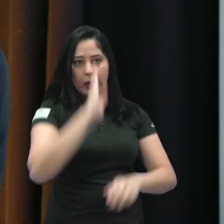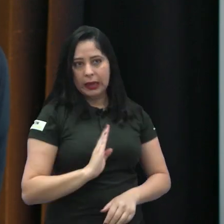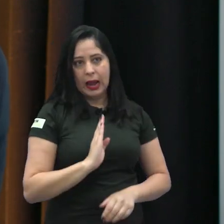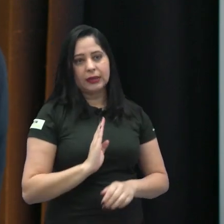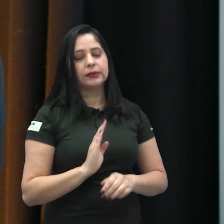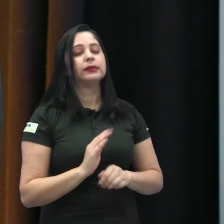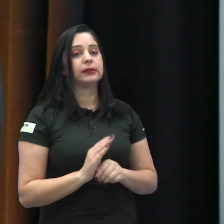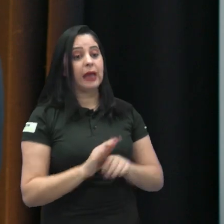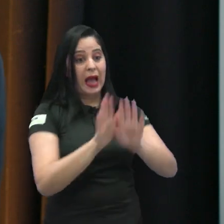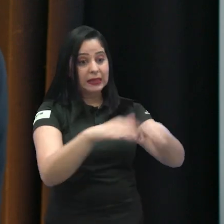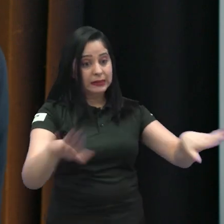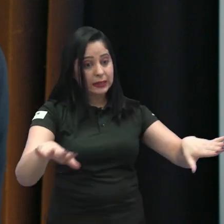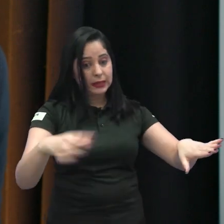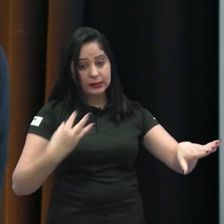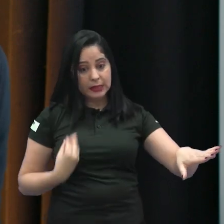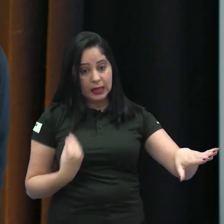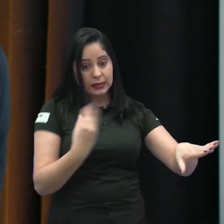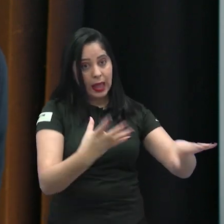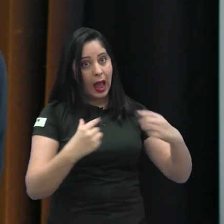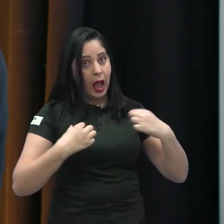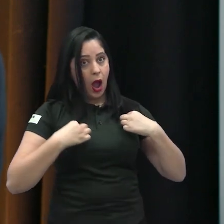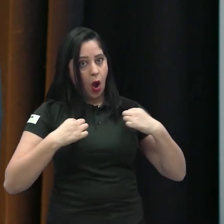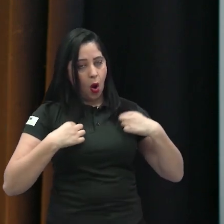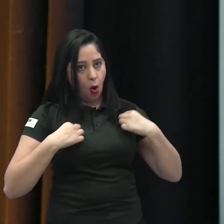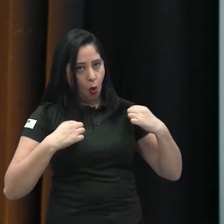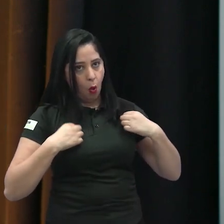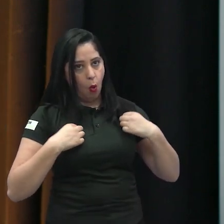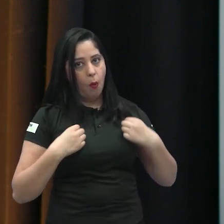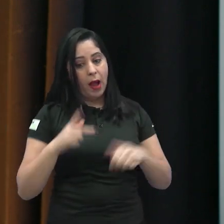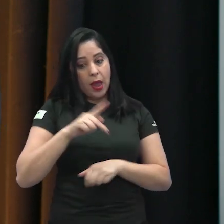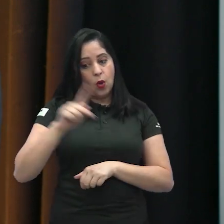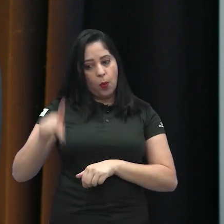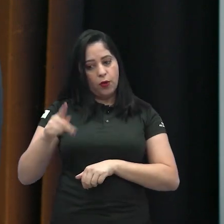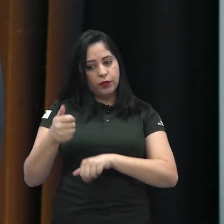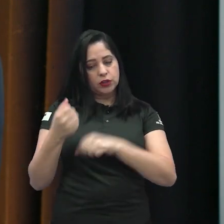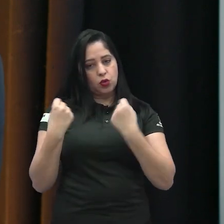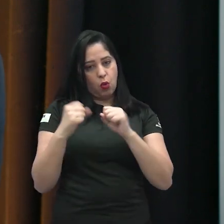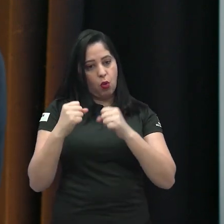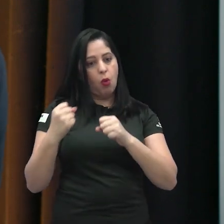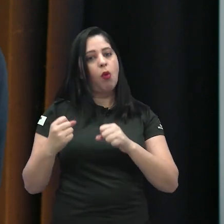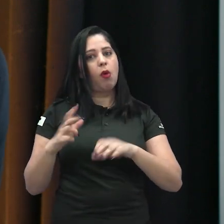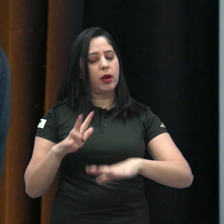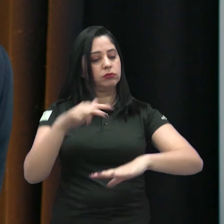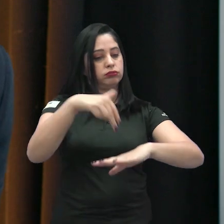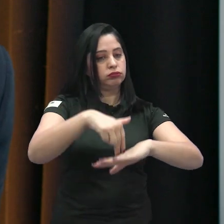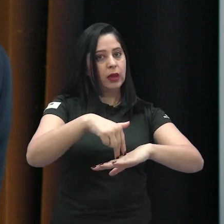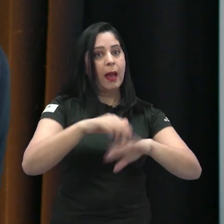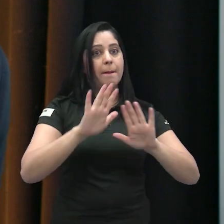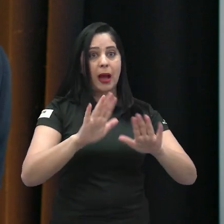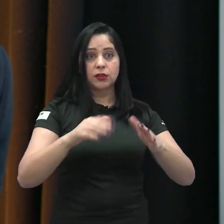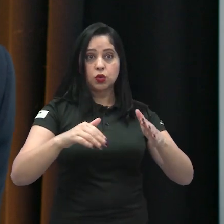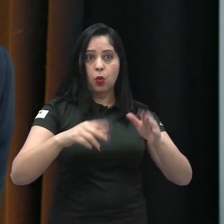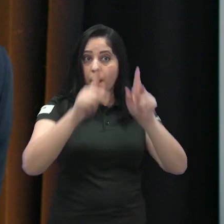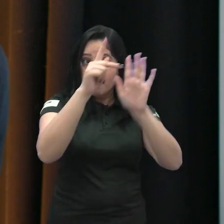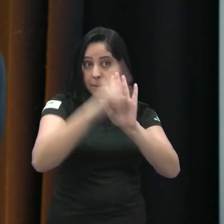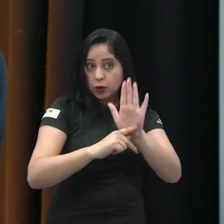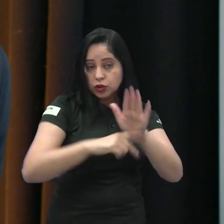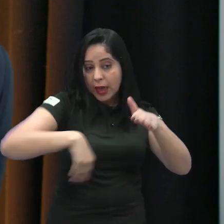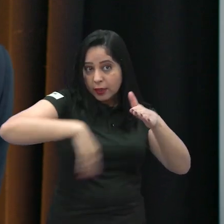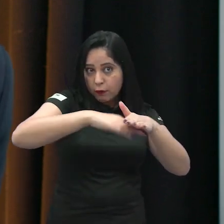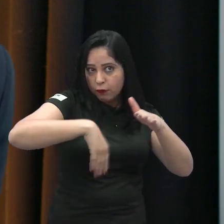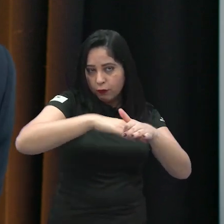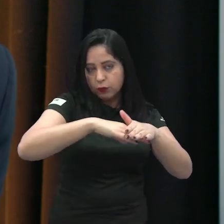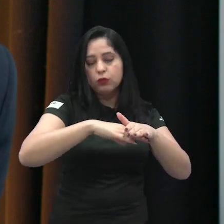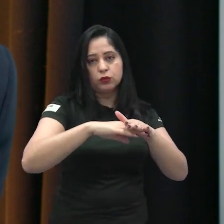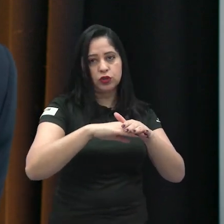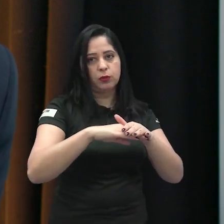as crianças elas recebem o uniforme, recebem a orientação de um profissional de educação física e é um projeto de futebol. Mas também